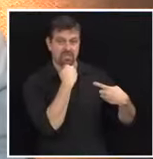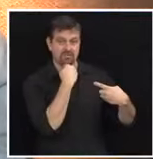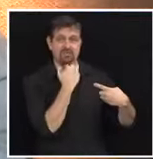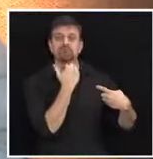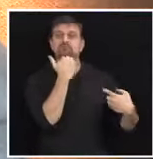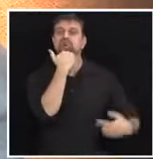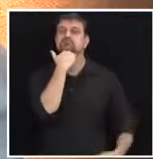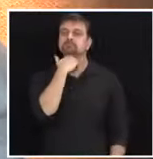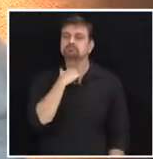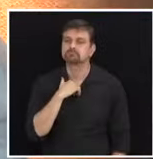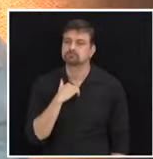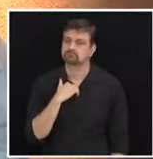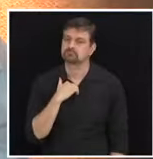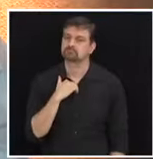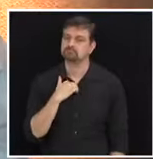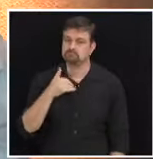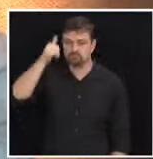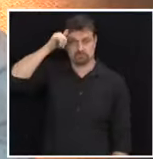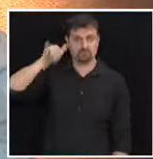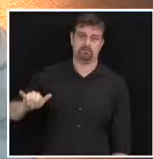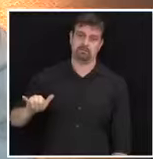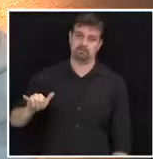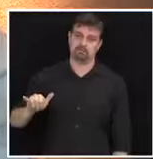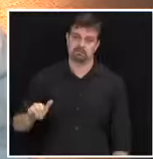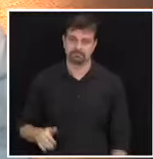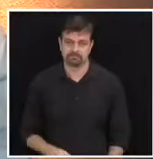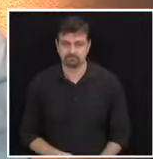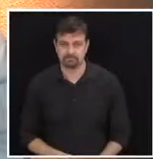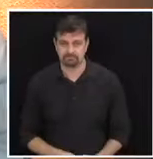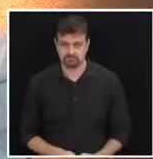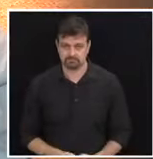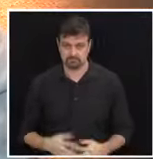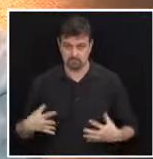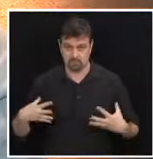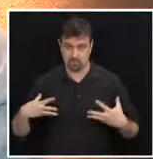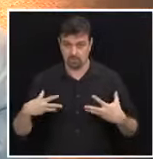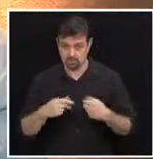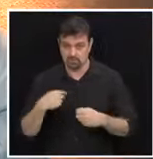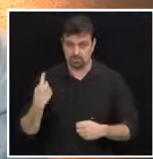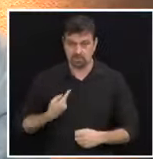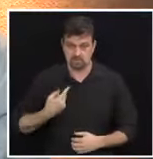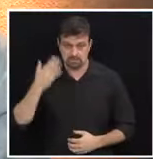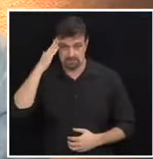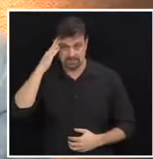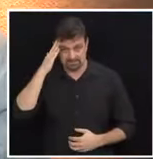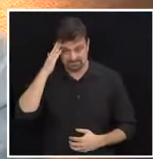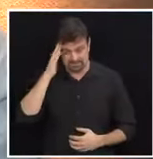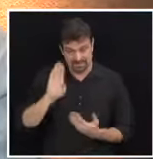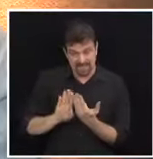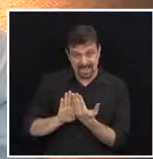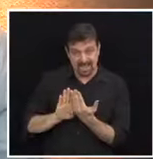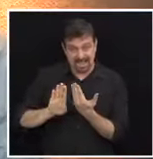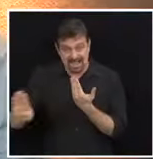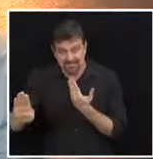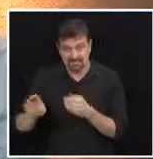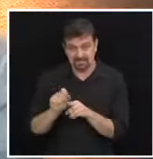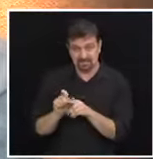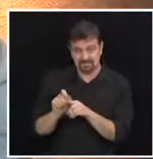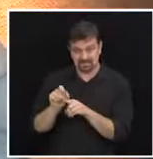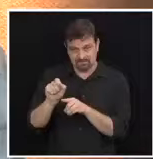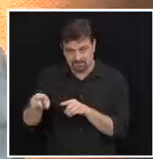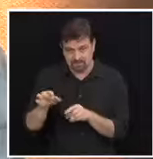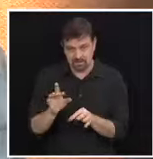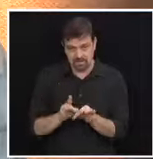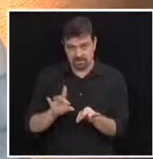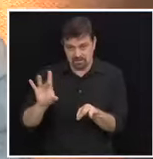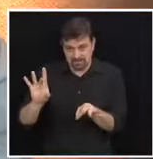menos não haja a deglutição do sêmen. Então tudo isso dá para a gente ver. Quanto mais distante você ficar de secreção vaginal